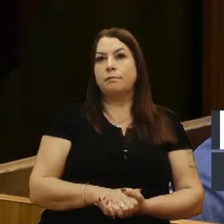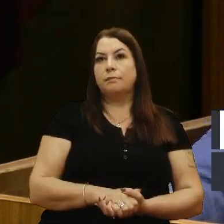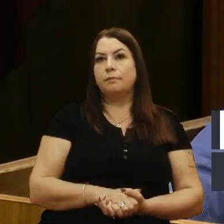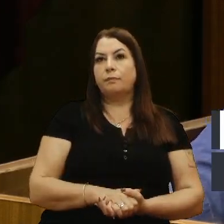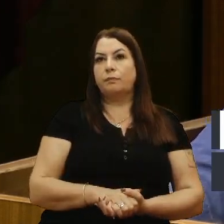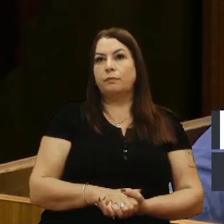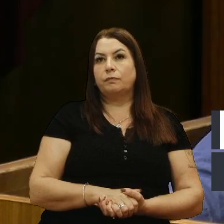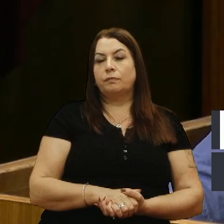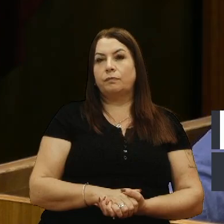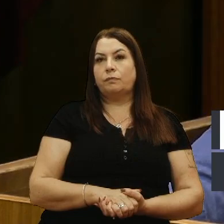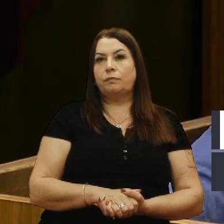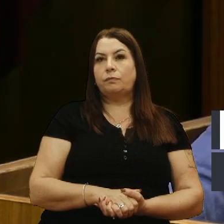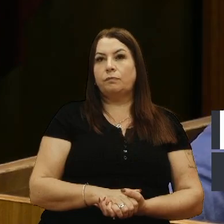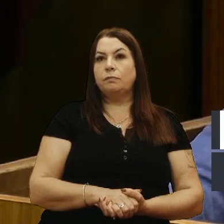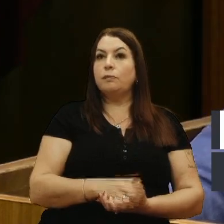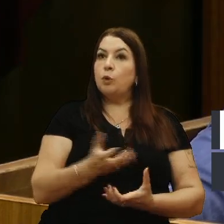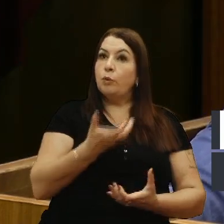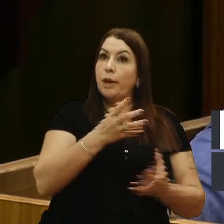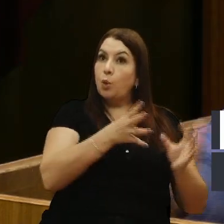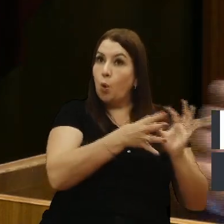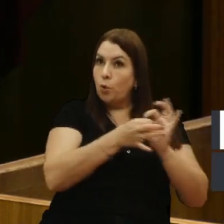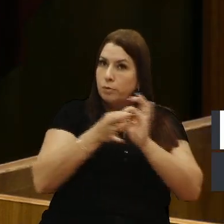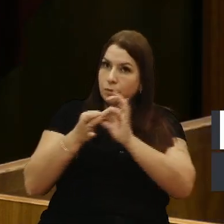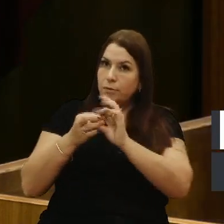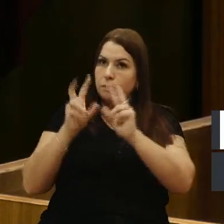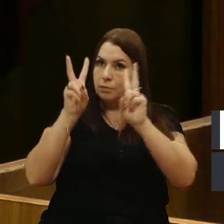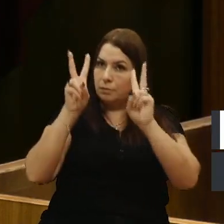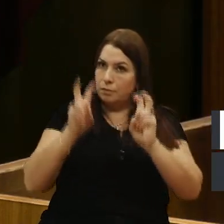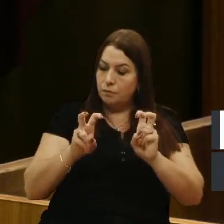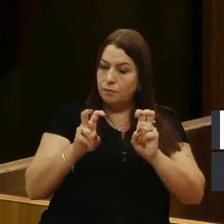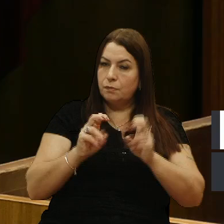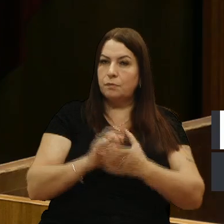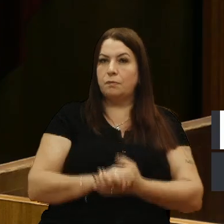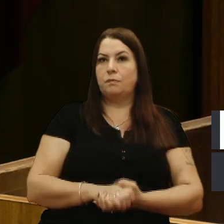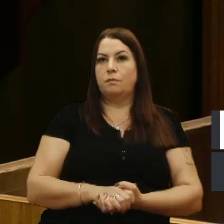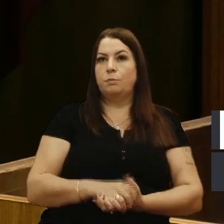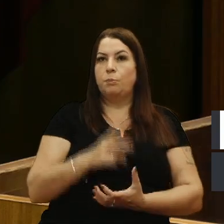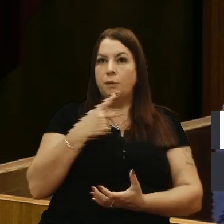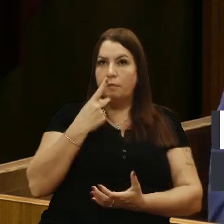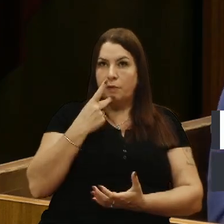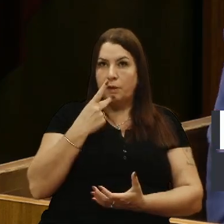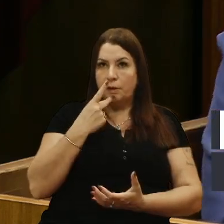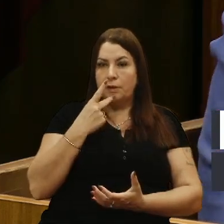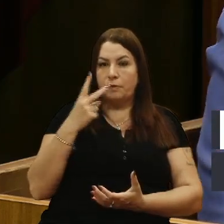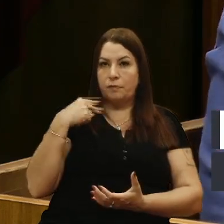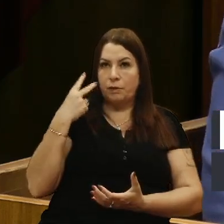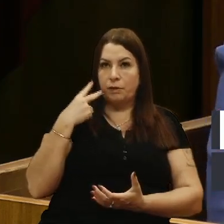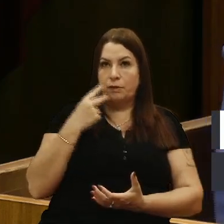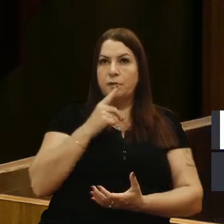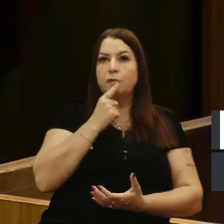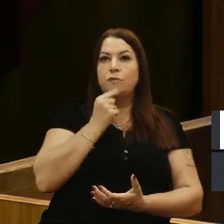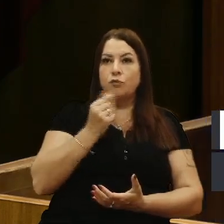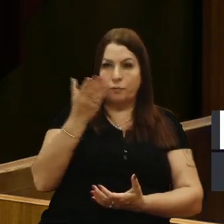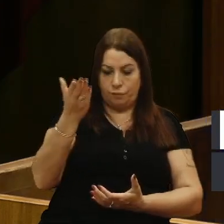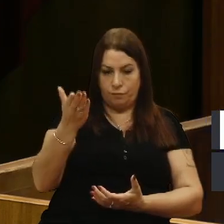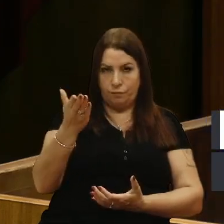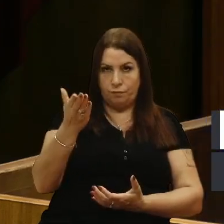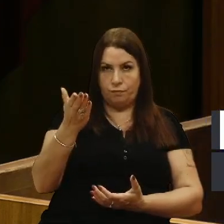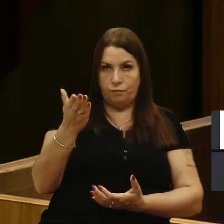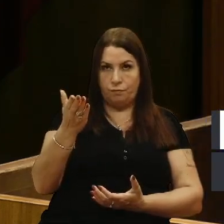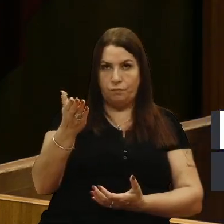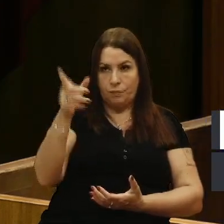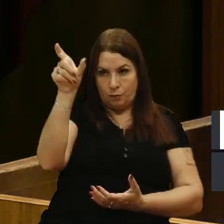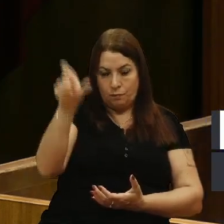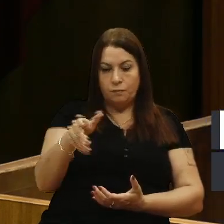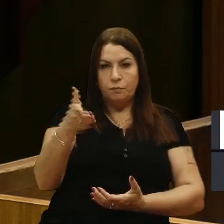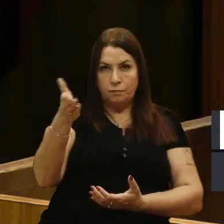Então eu só quero contextualizar esse assunto para dizer, vereador João Ex, e estou me referindo